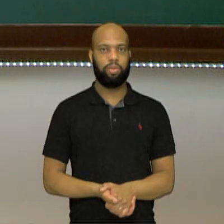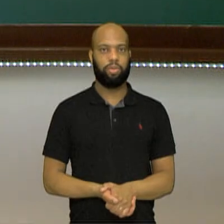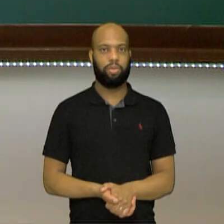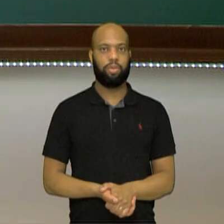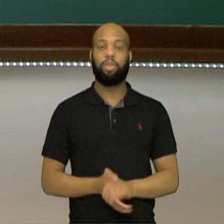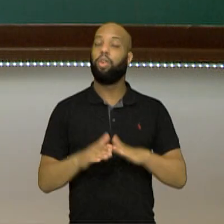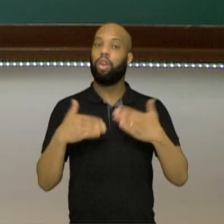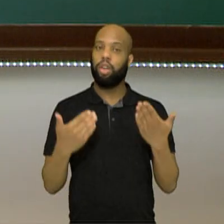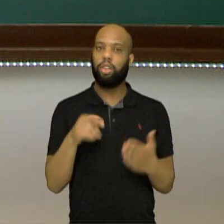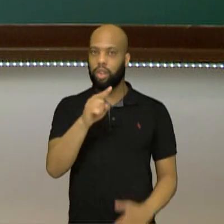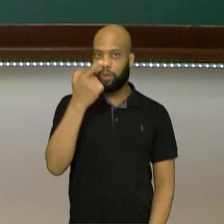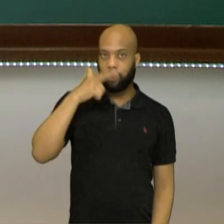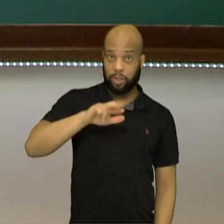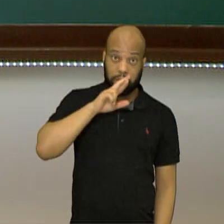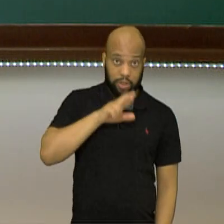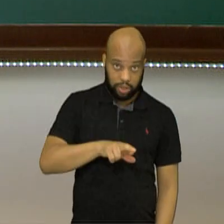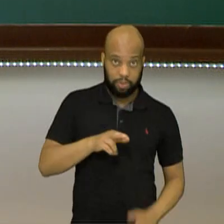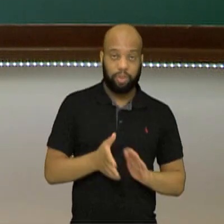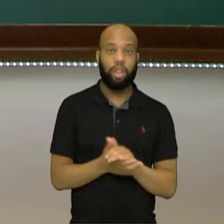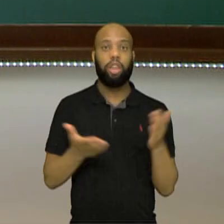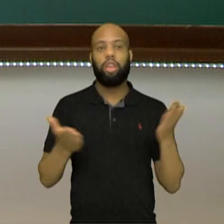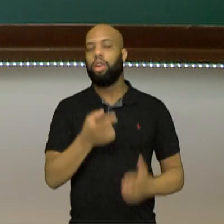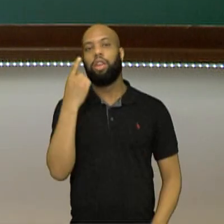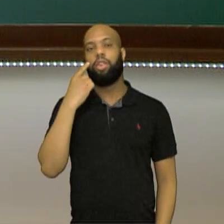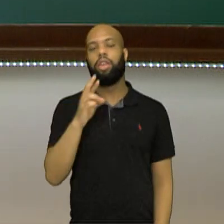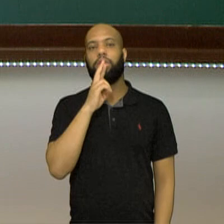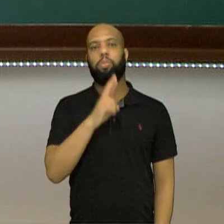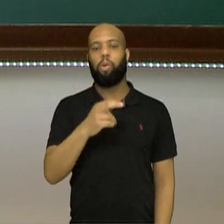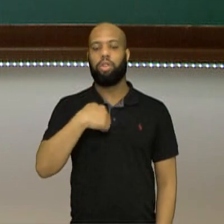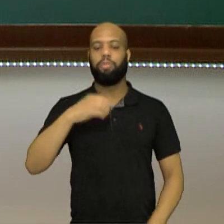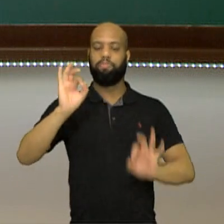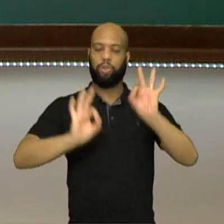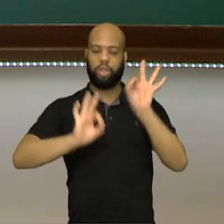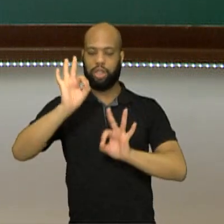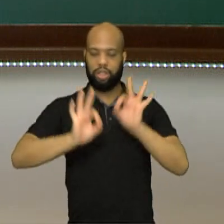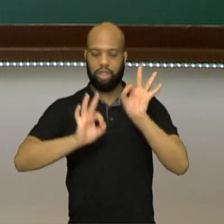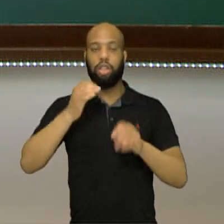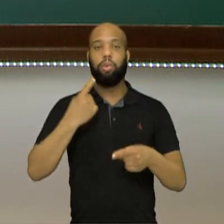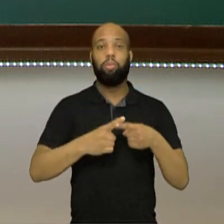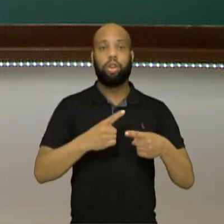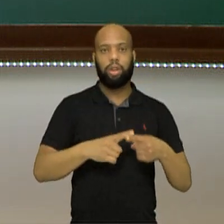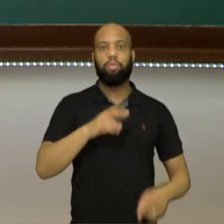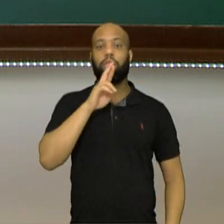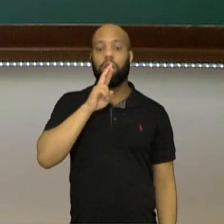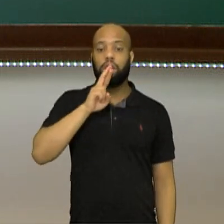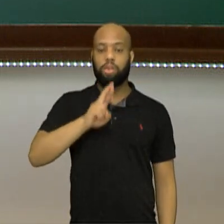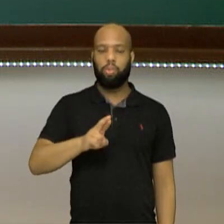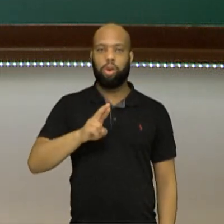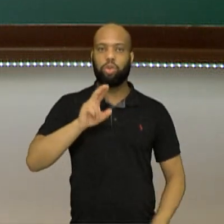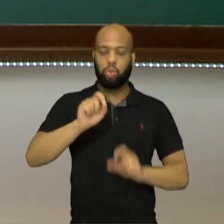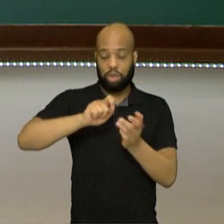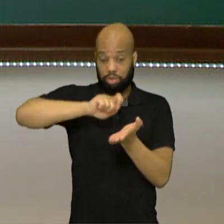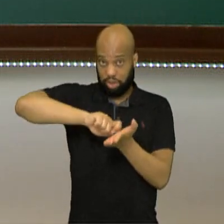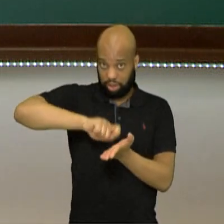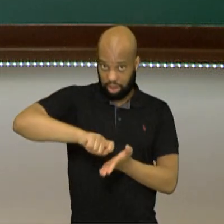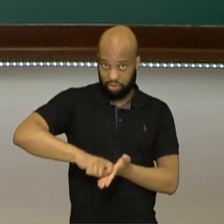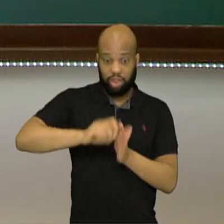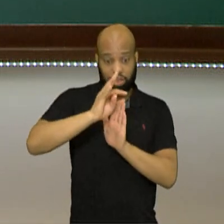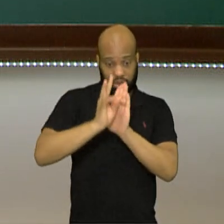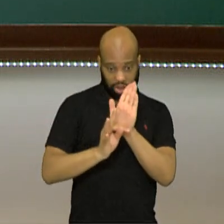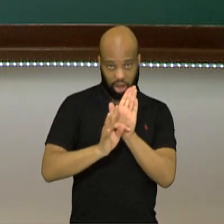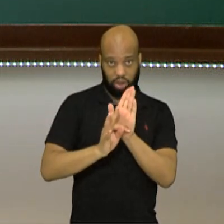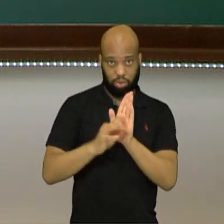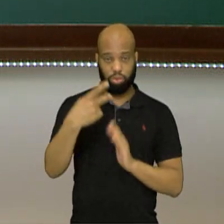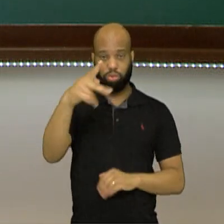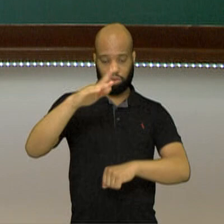E aí, pessoal, conseguiram responder? Vamos ver a resposta que o professor preparou. Lembrando que é uma resposta discursiva, vocês têm que colocar com as palavras